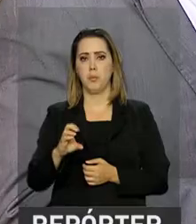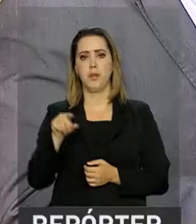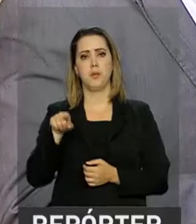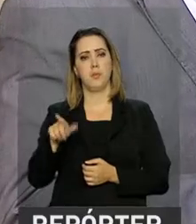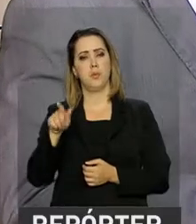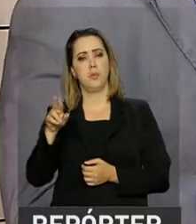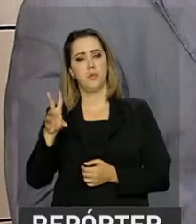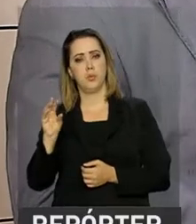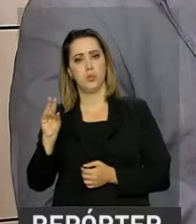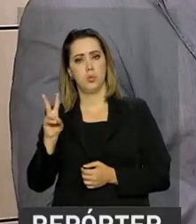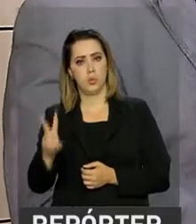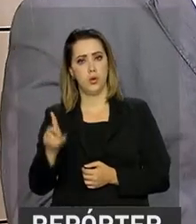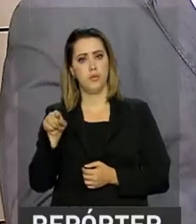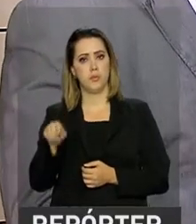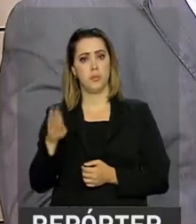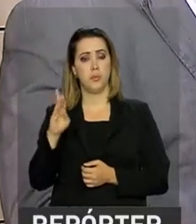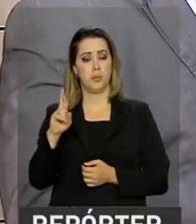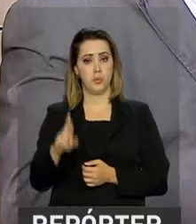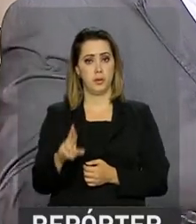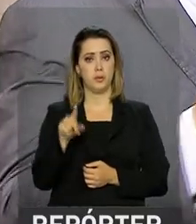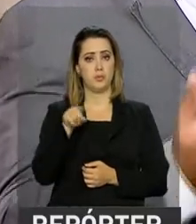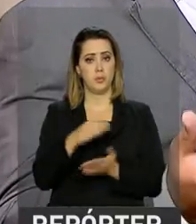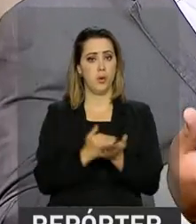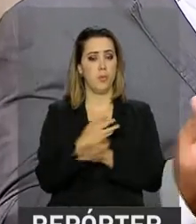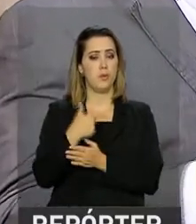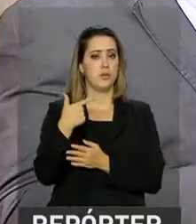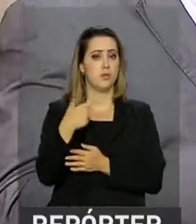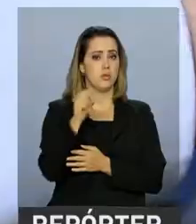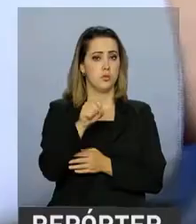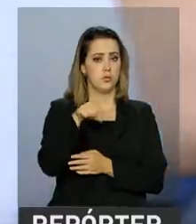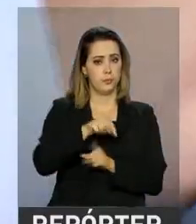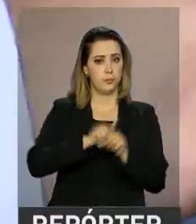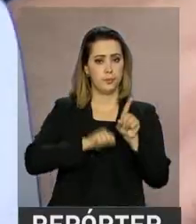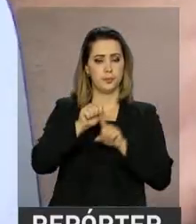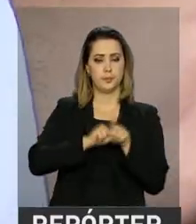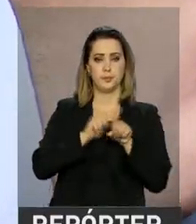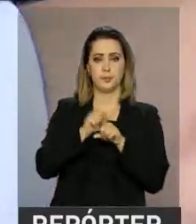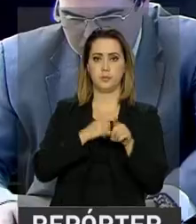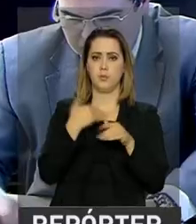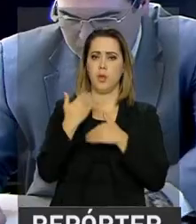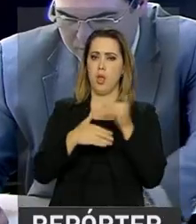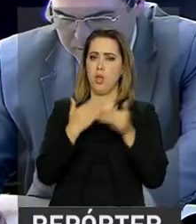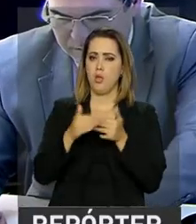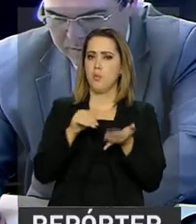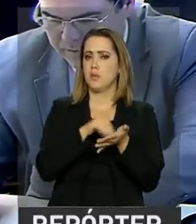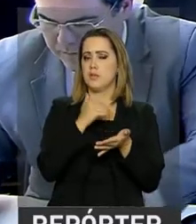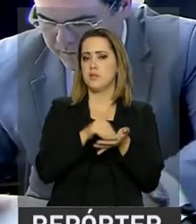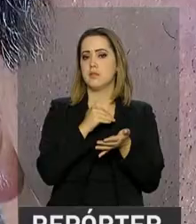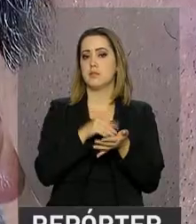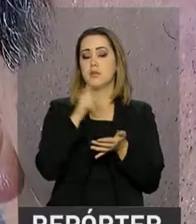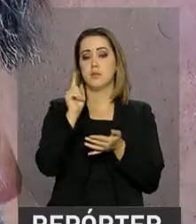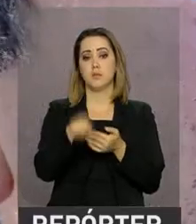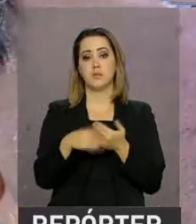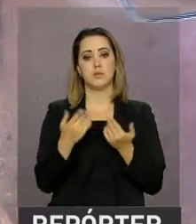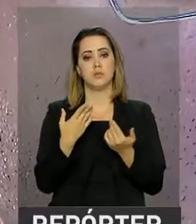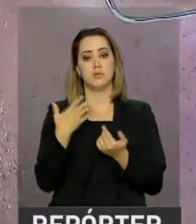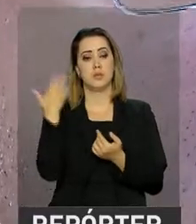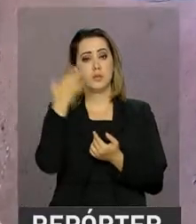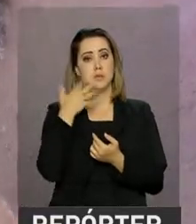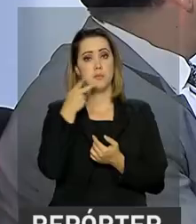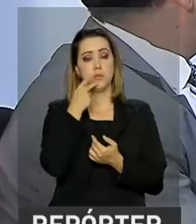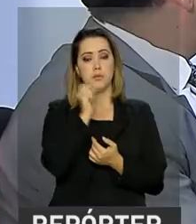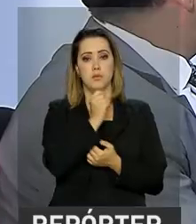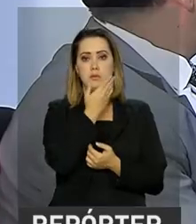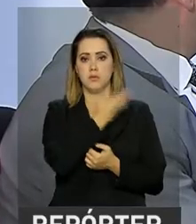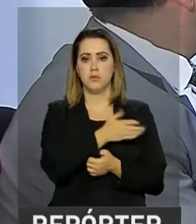pronatec.mec.gov.br. As aulas começam a partir do dia 28 deste mês e o processo de inscrição, como explica o diretor